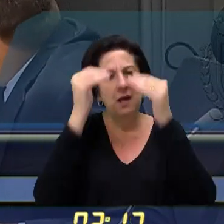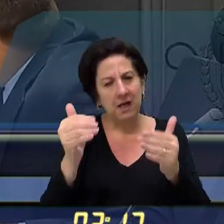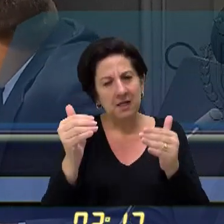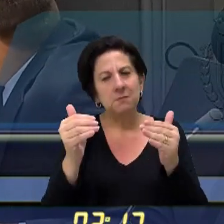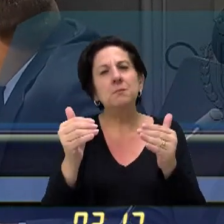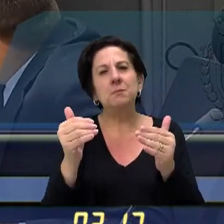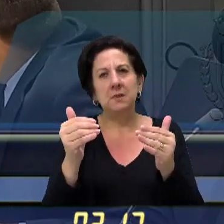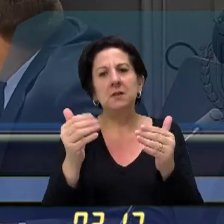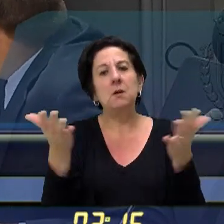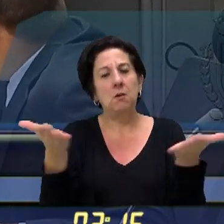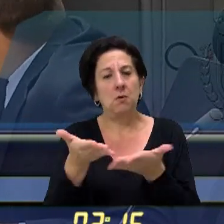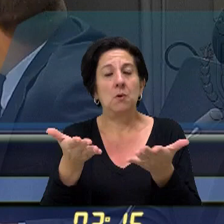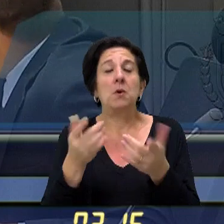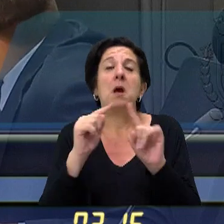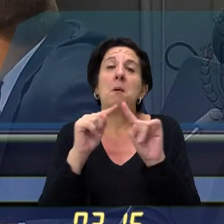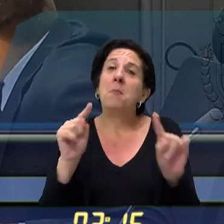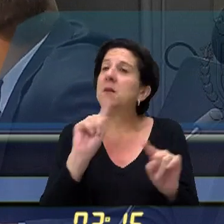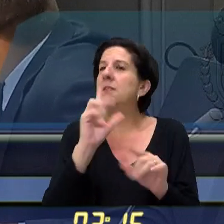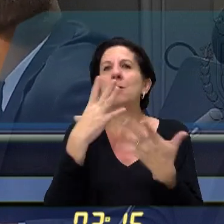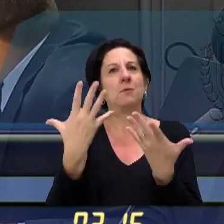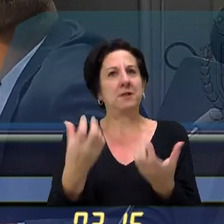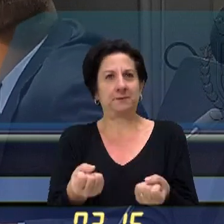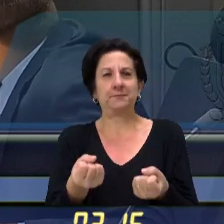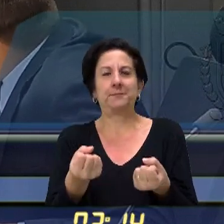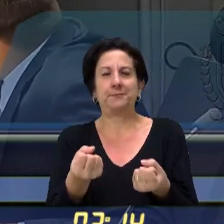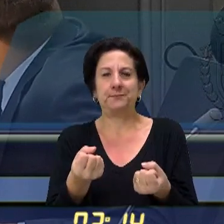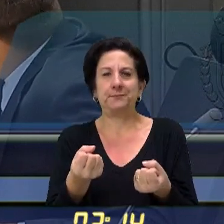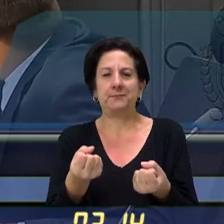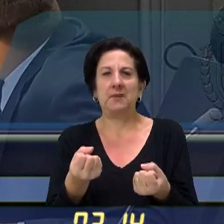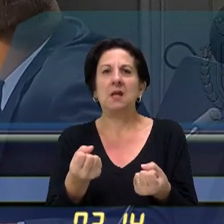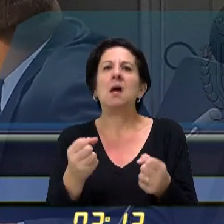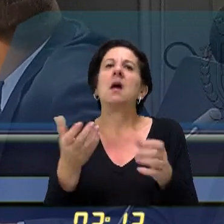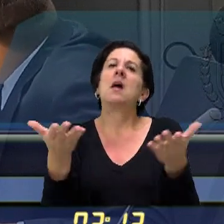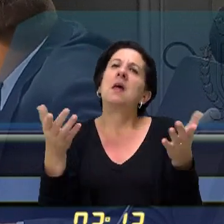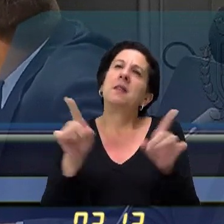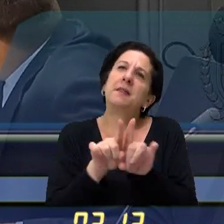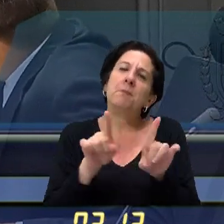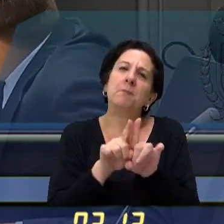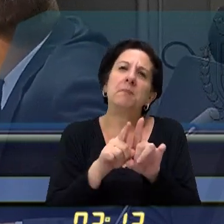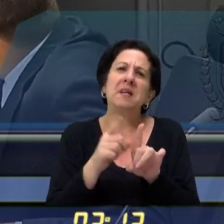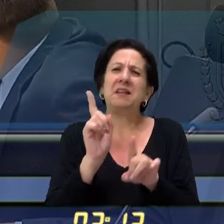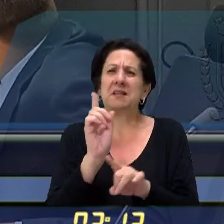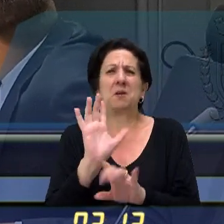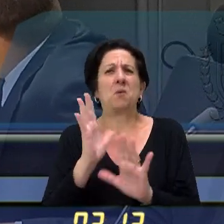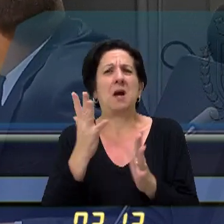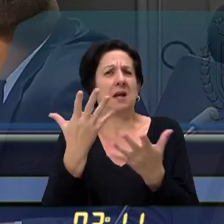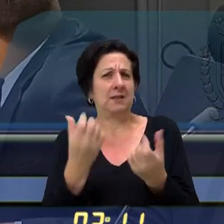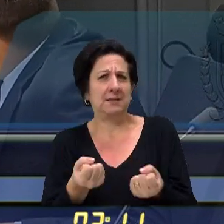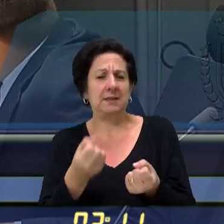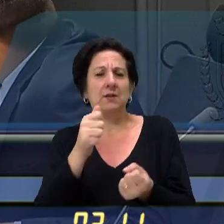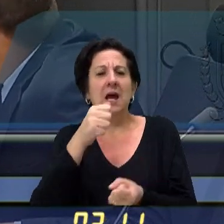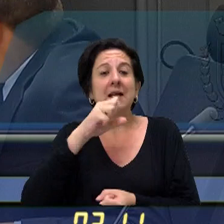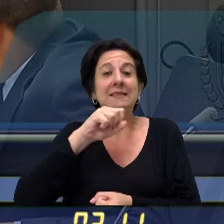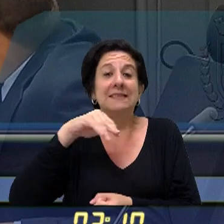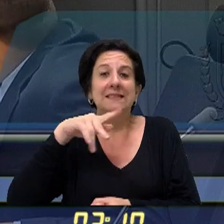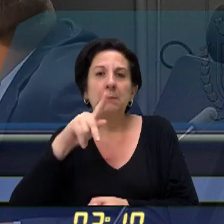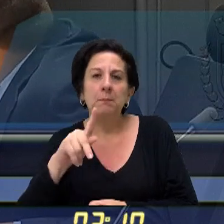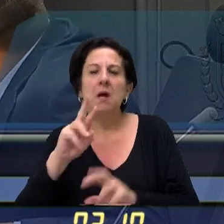o posicionamento hoje, mas não concordamos. Né? E também discordo hoje do posicionamento que a ASEMP vem tomando com